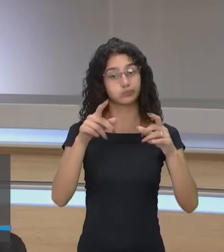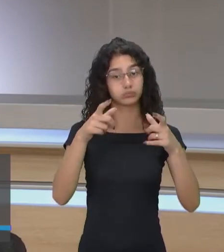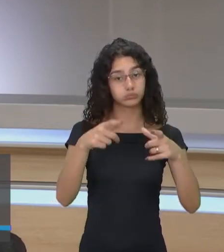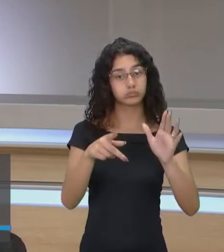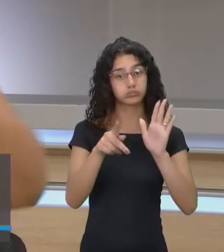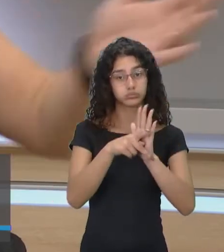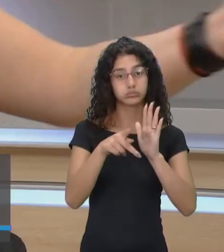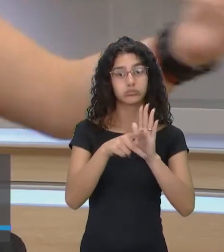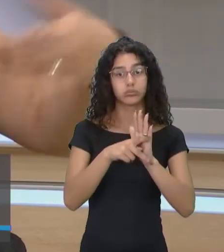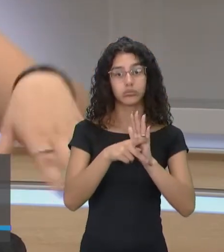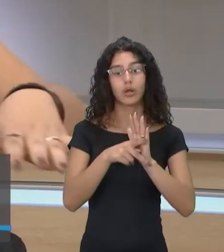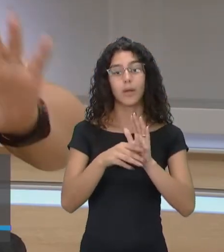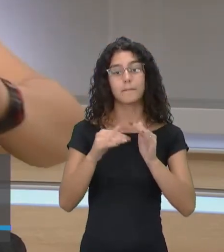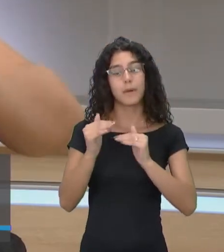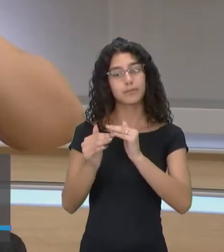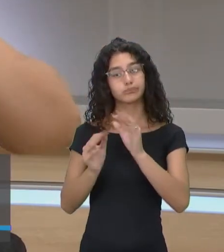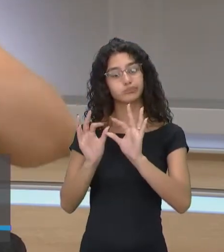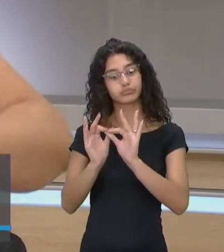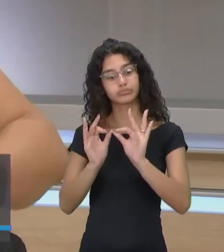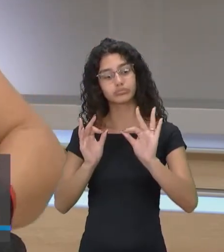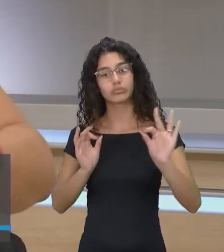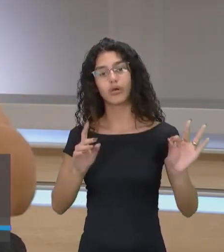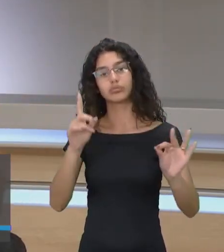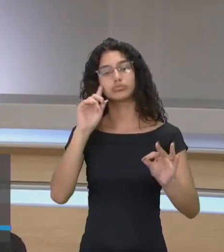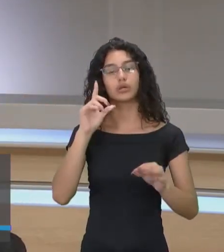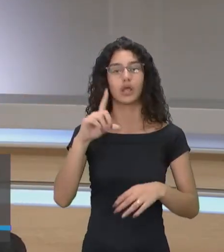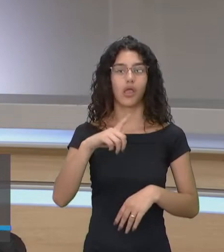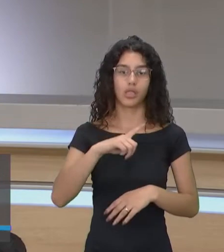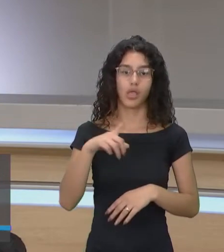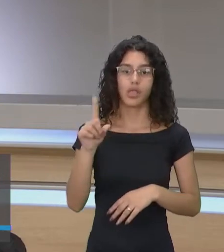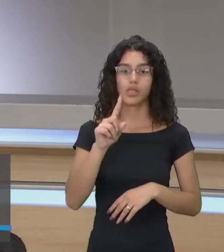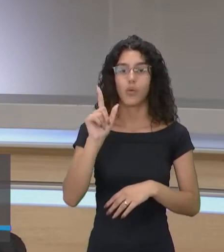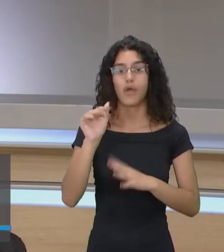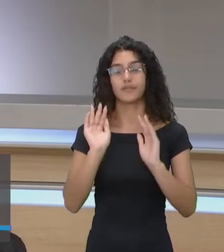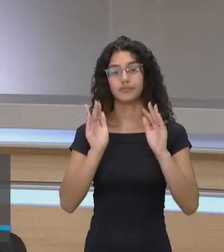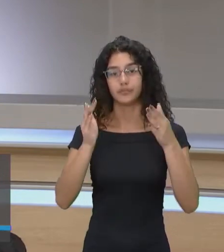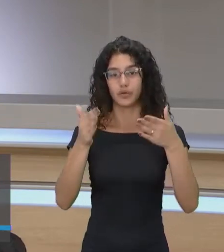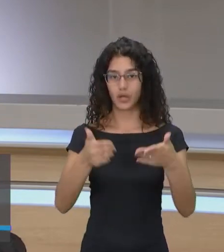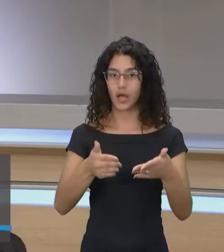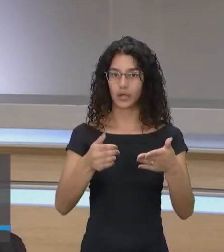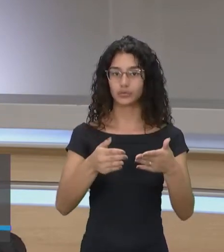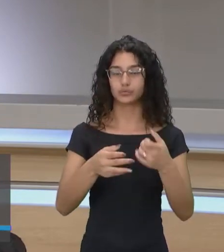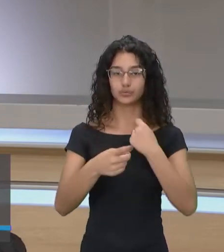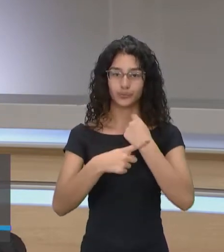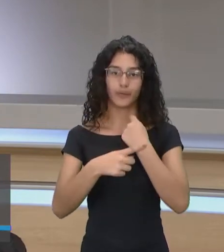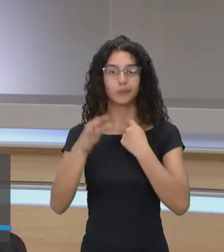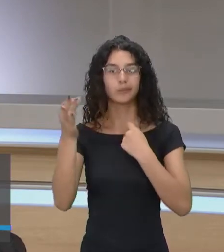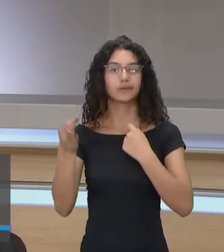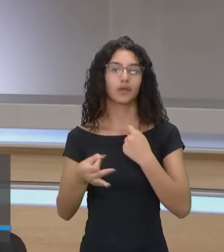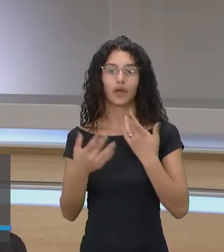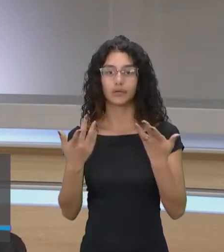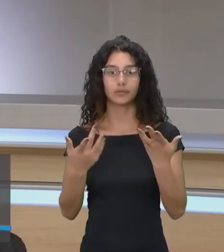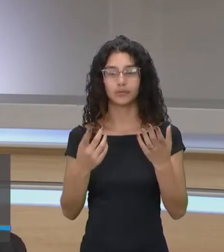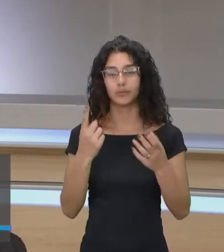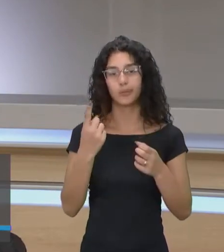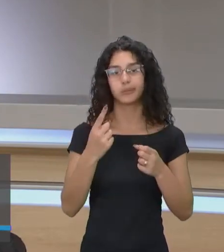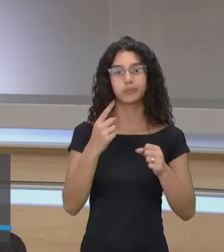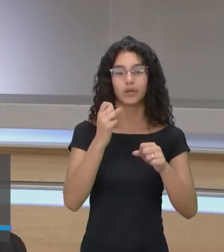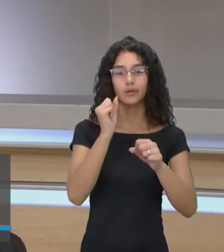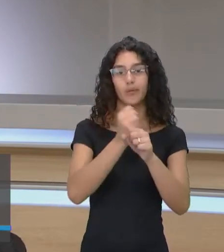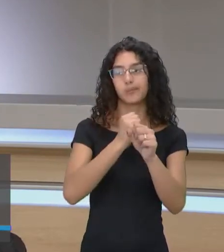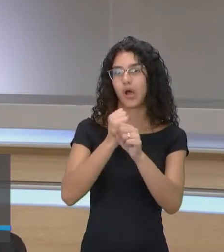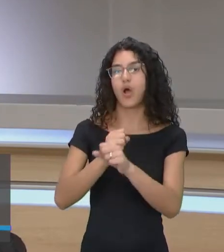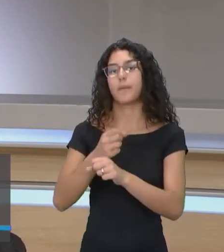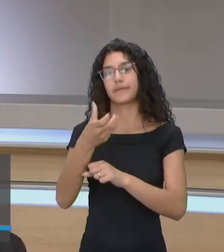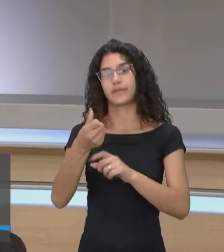vai pagar ao longo da existência desse estabelecimento. Elas não são específicas de um tempo, né? Tipo uma obra que dura 6 meses,